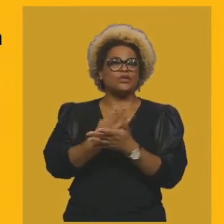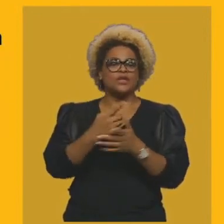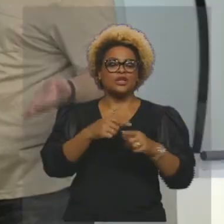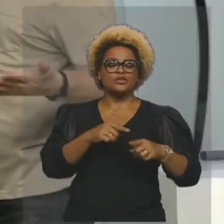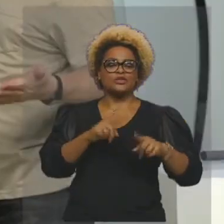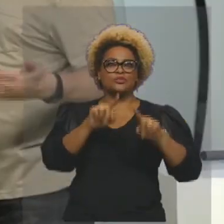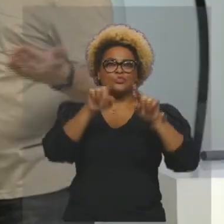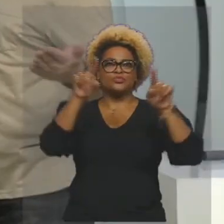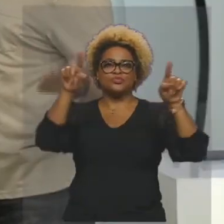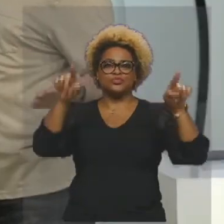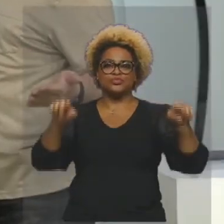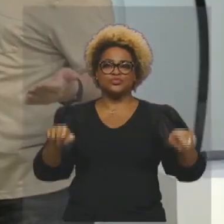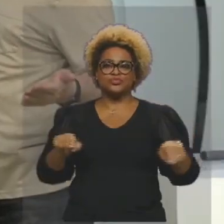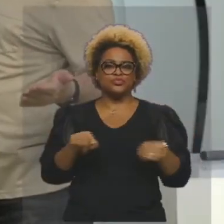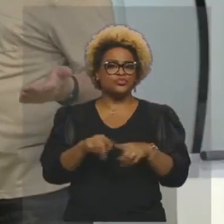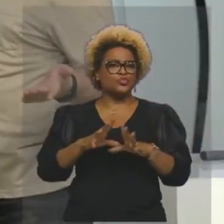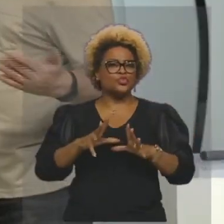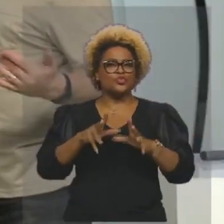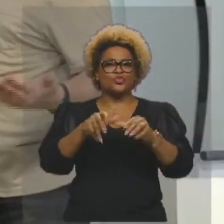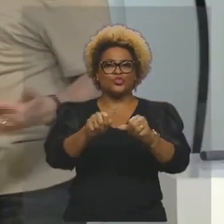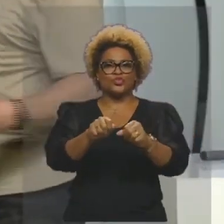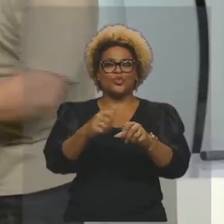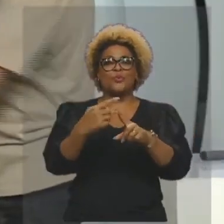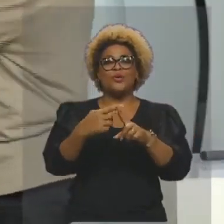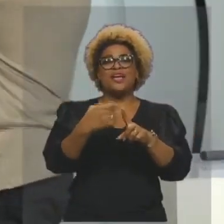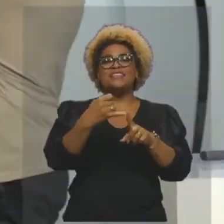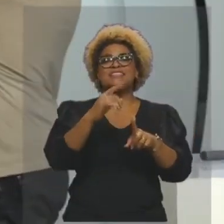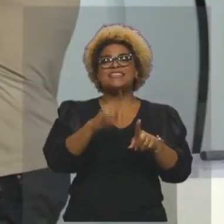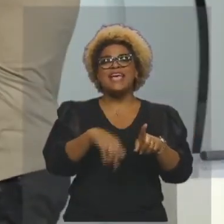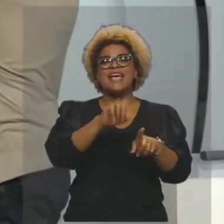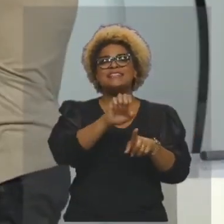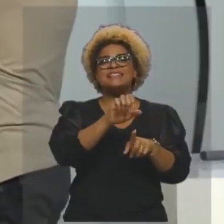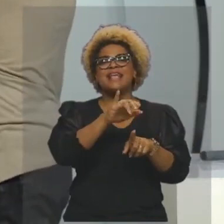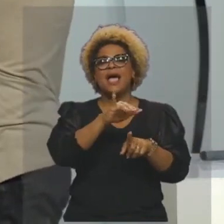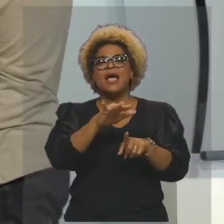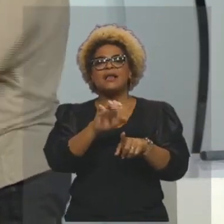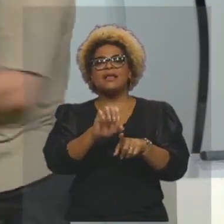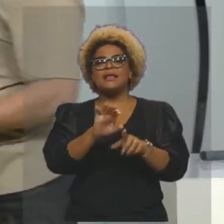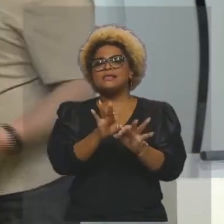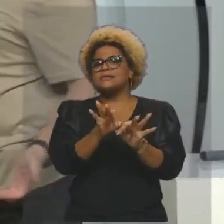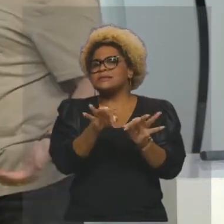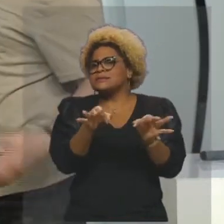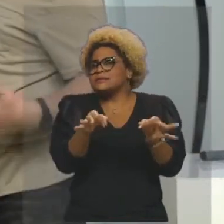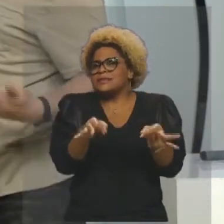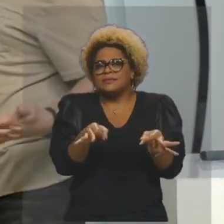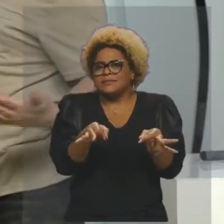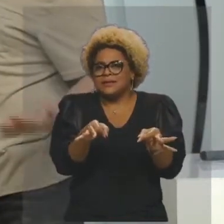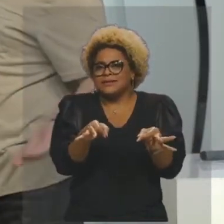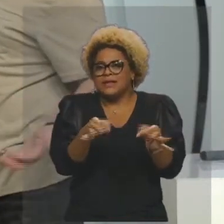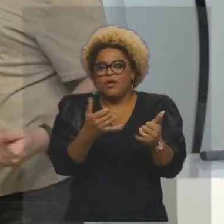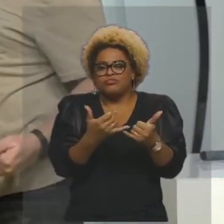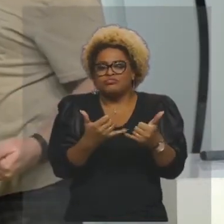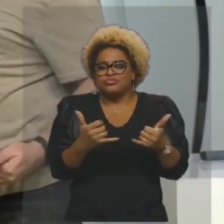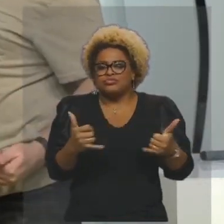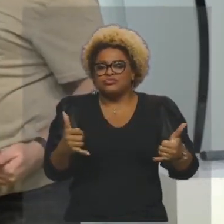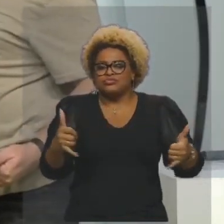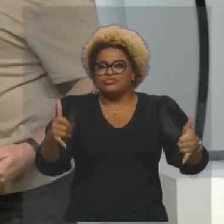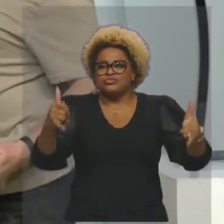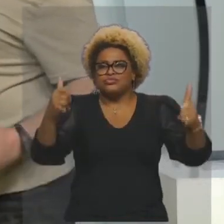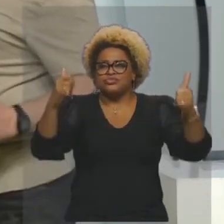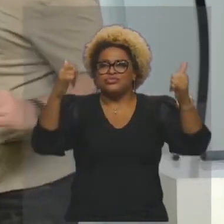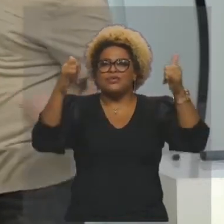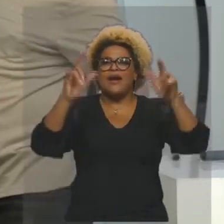um circuito série simples, a corrente que passar em qualquer ponto do meu circuito tem que ser igual, inclusive pelo